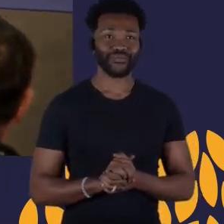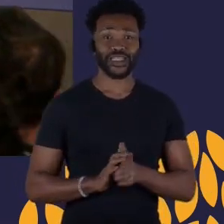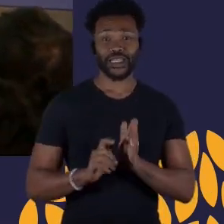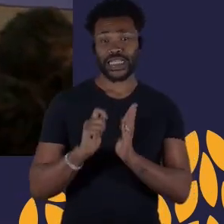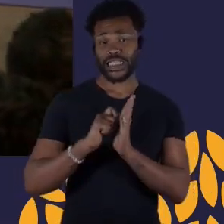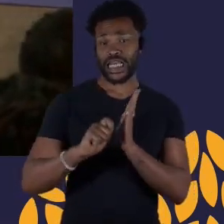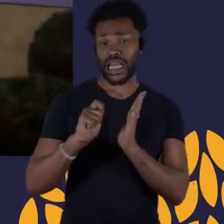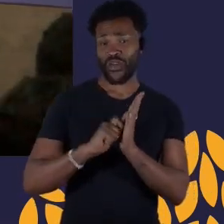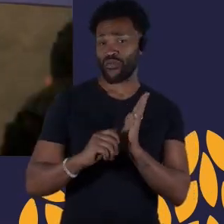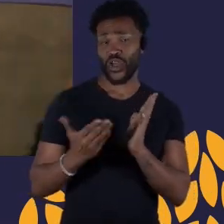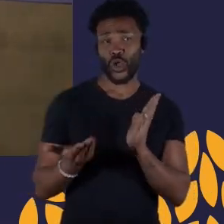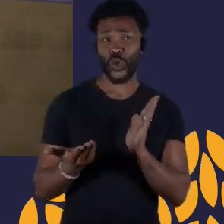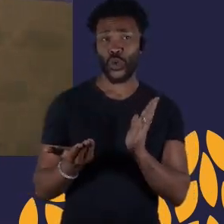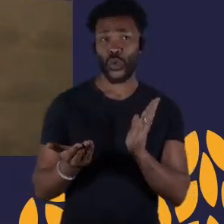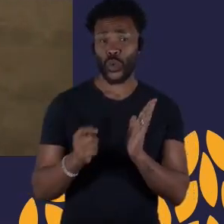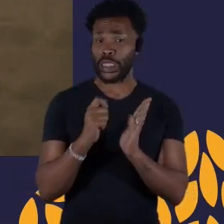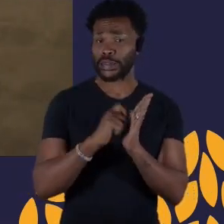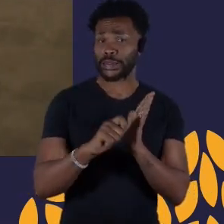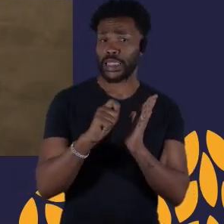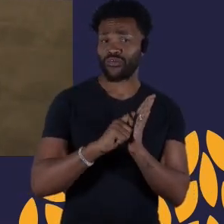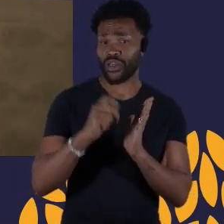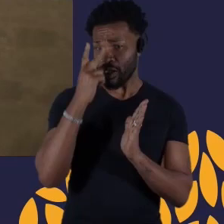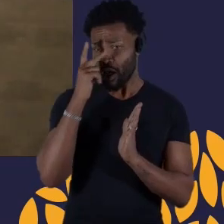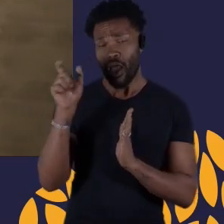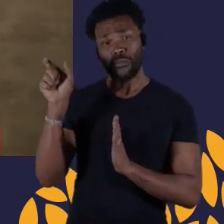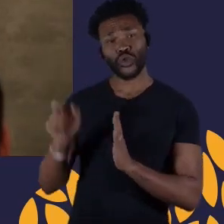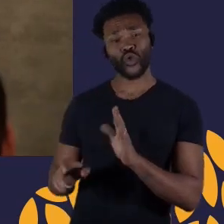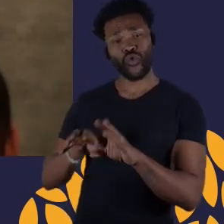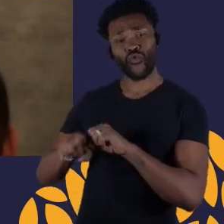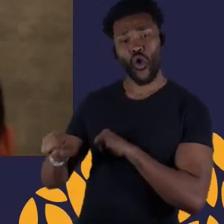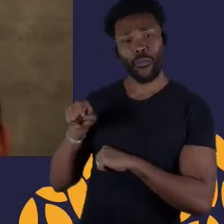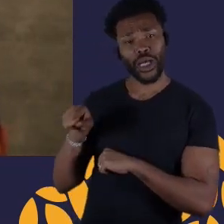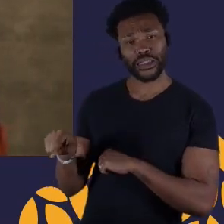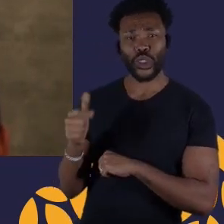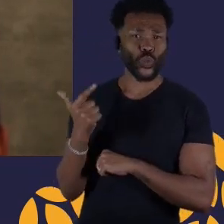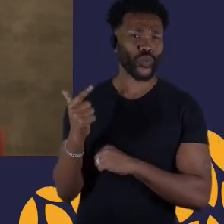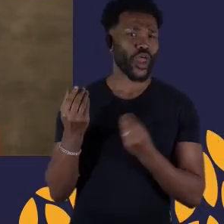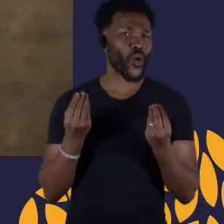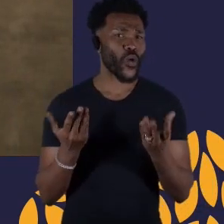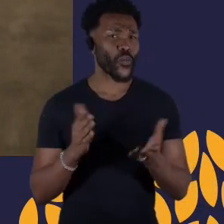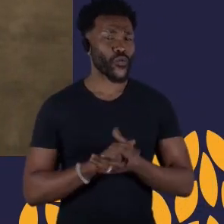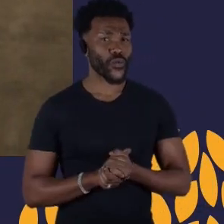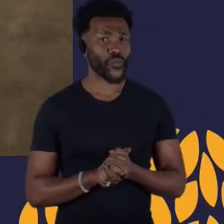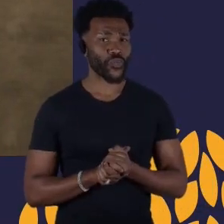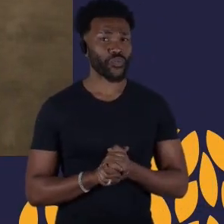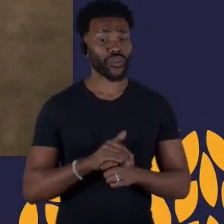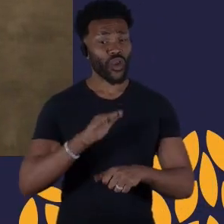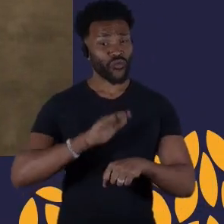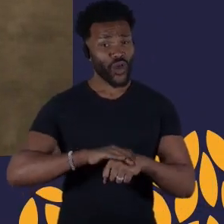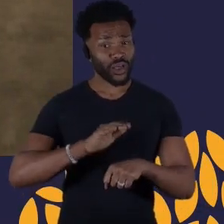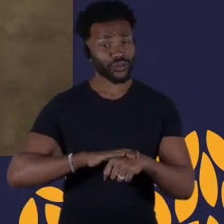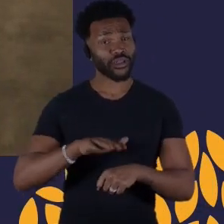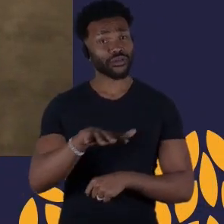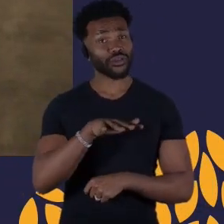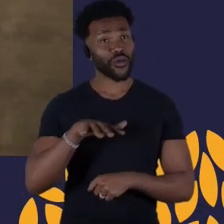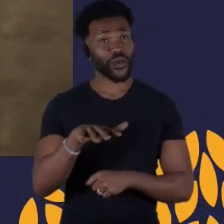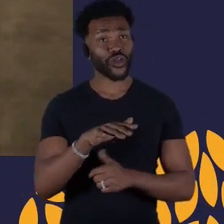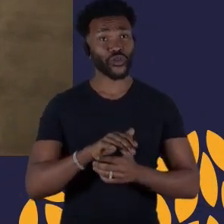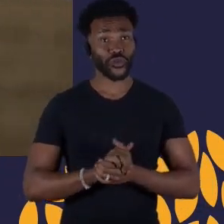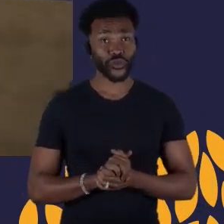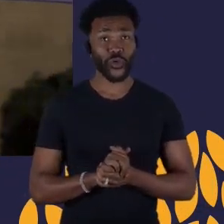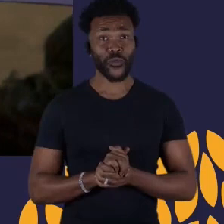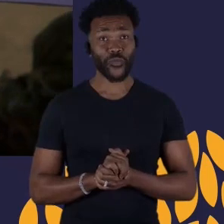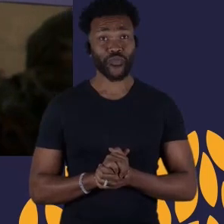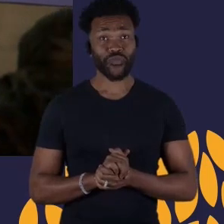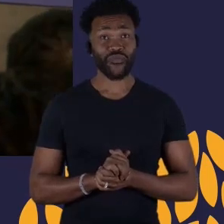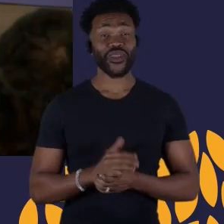prescreveu. Como pode prescrever alguém que não tem informação para prescrever? Para fazer seguimento. Então, quando eles